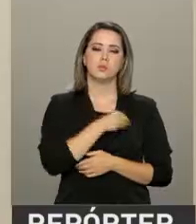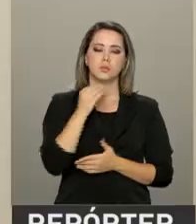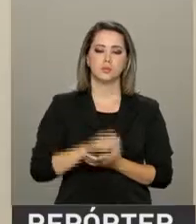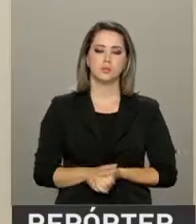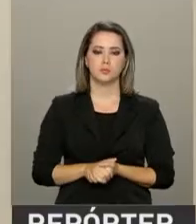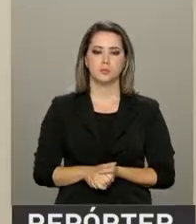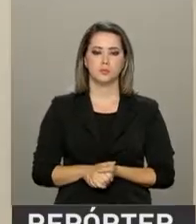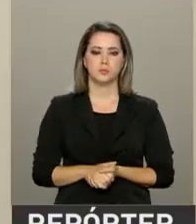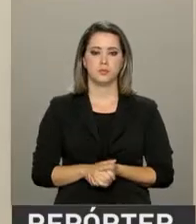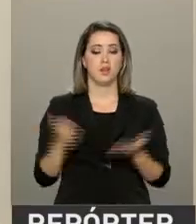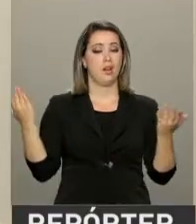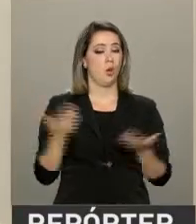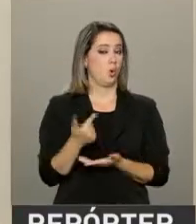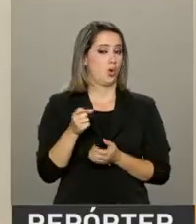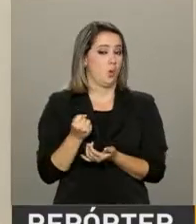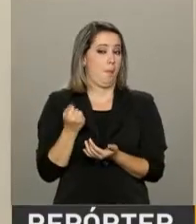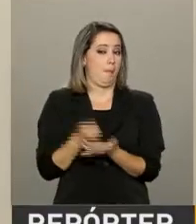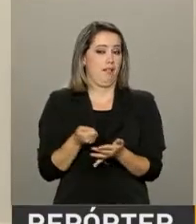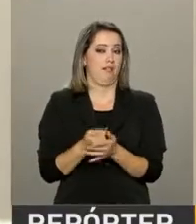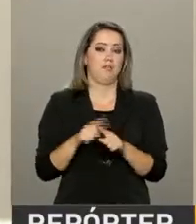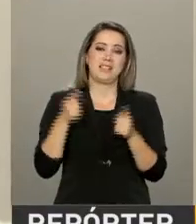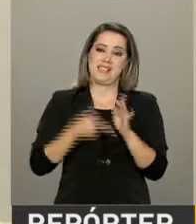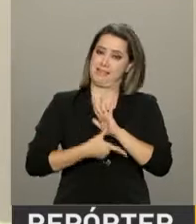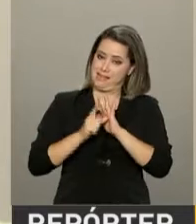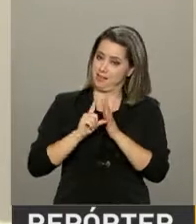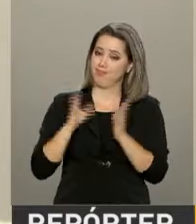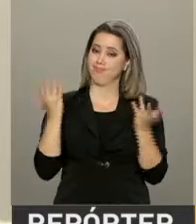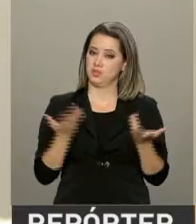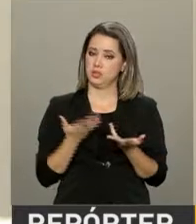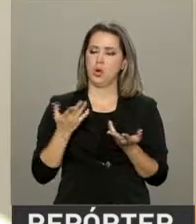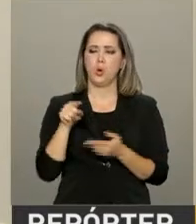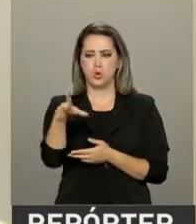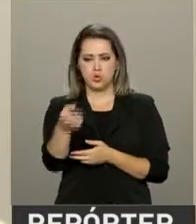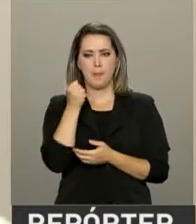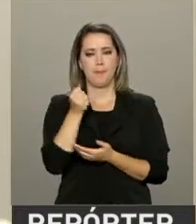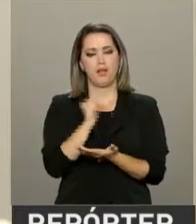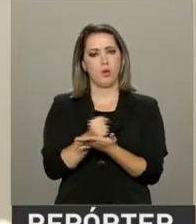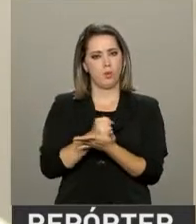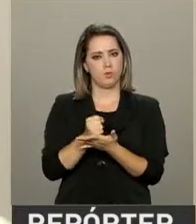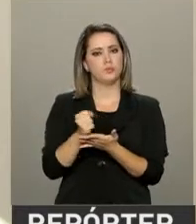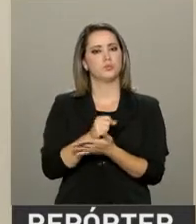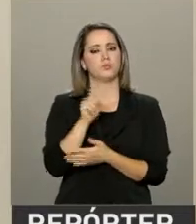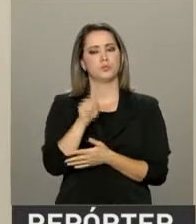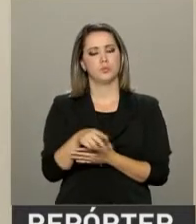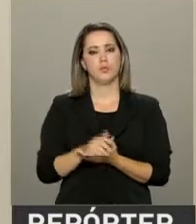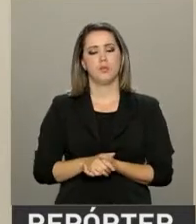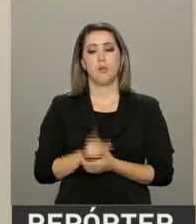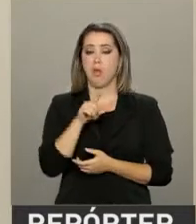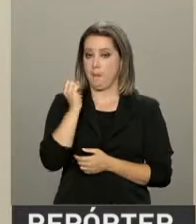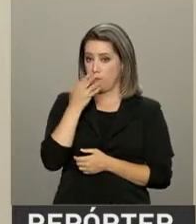família. Agora não estou gastando, mas no começo gastei muito. Porque agora eu estou pegando os remédios. Então poder pegar esses remédios na farmácia